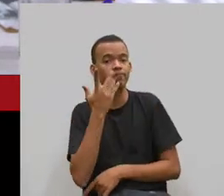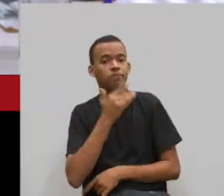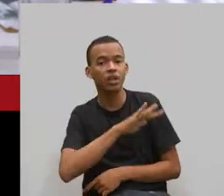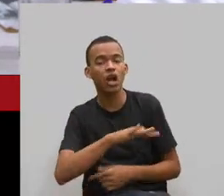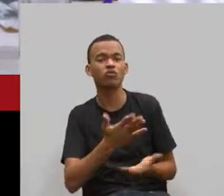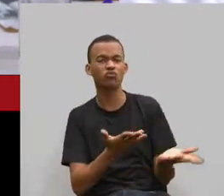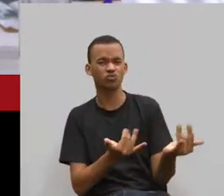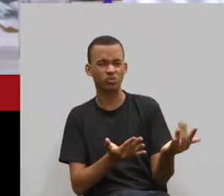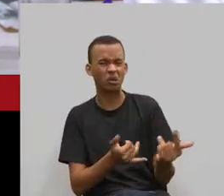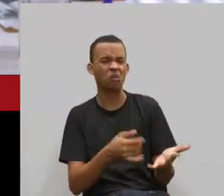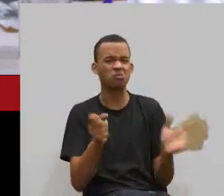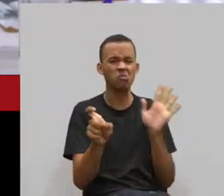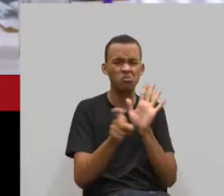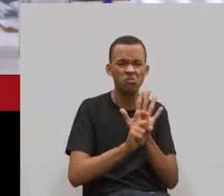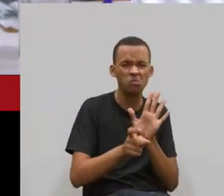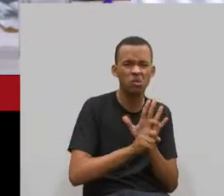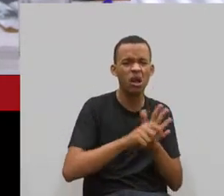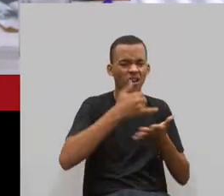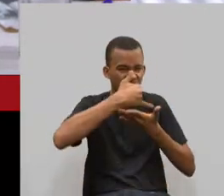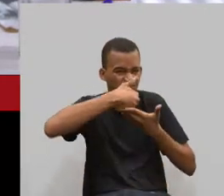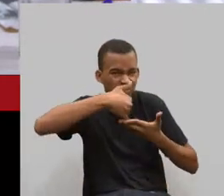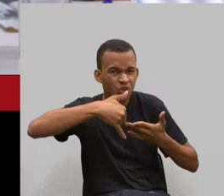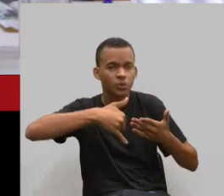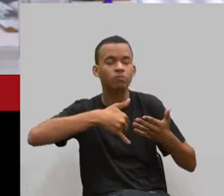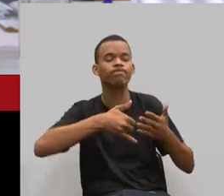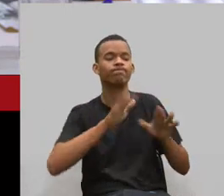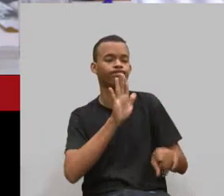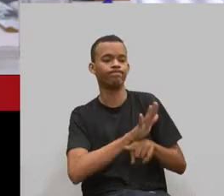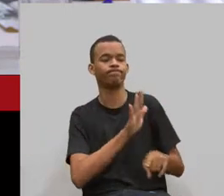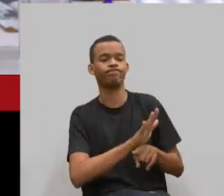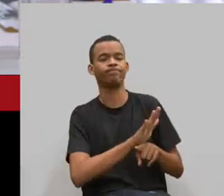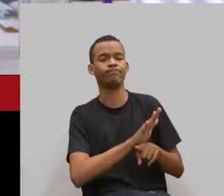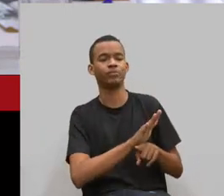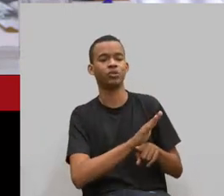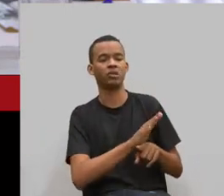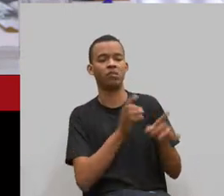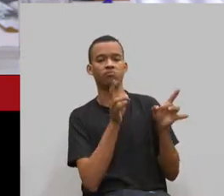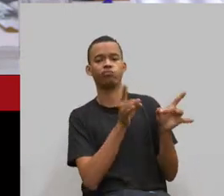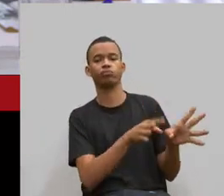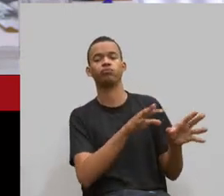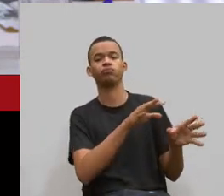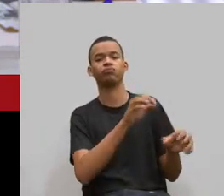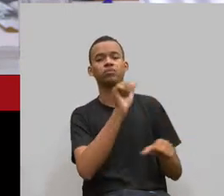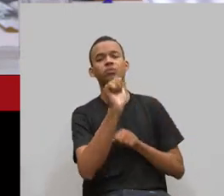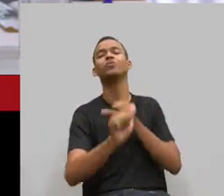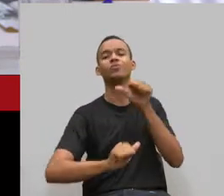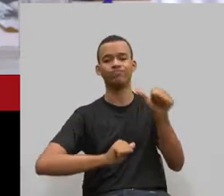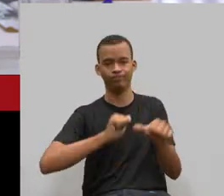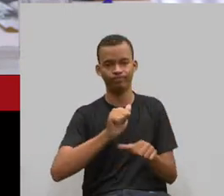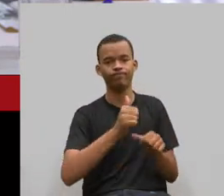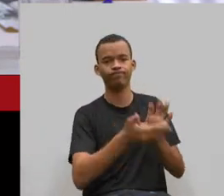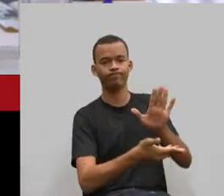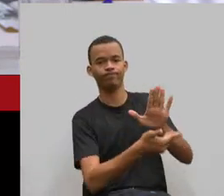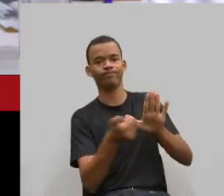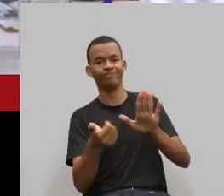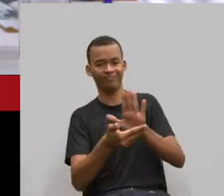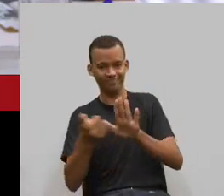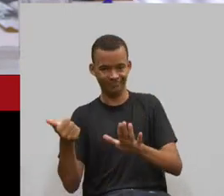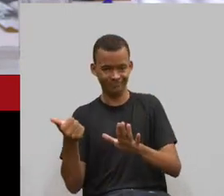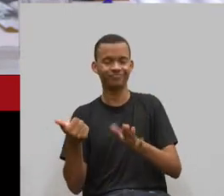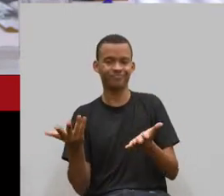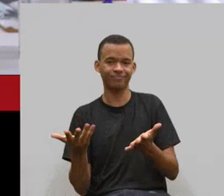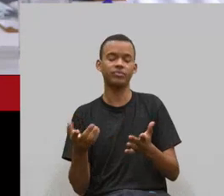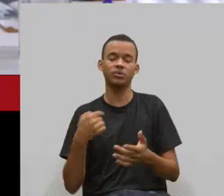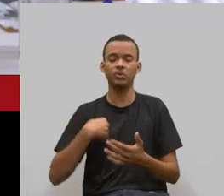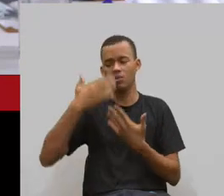vocês têm todo o reconhecimento do nosso trabalho eu só tenho que agradecer o grande trabalho que todos vocês liderados hoje pelo Diego e